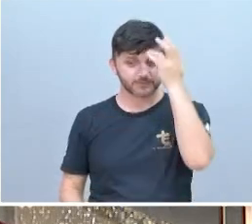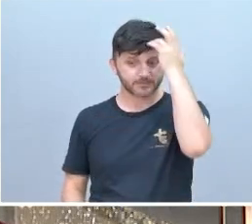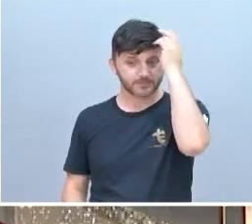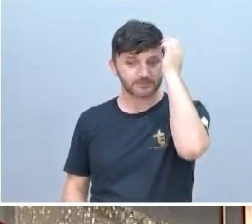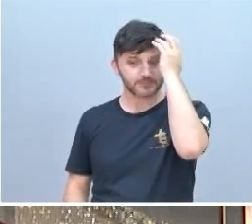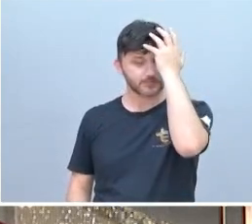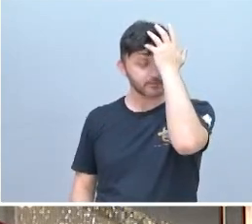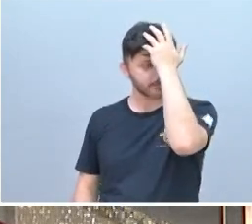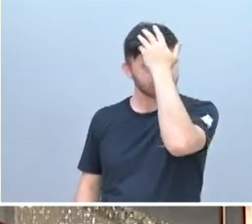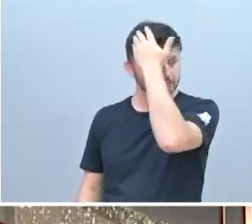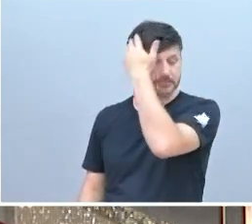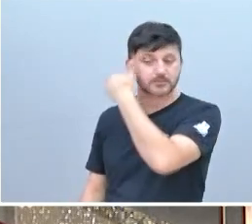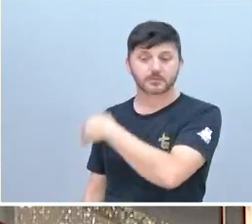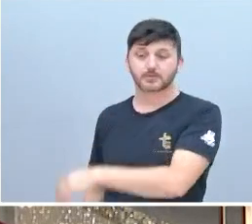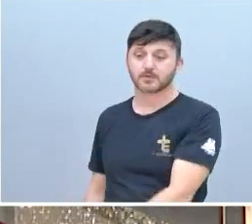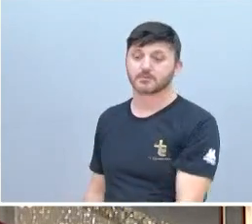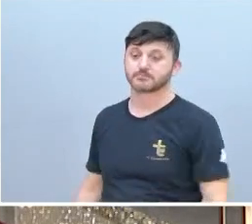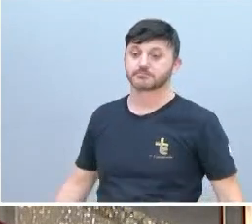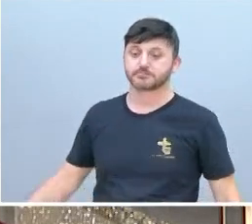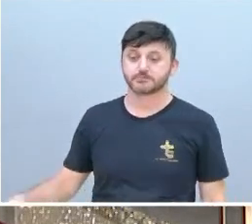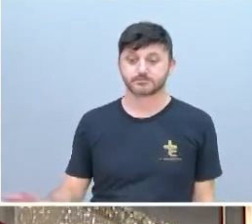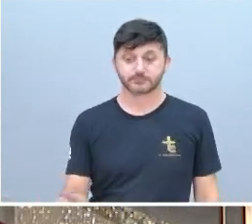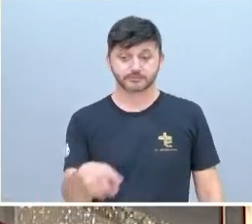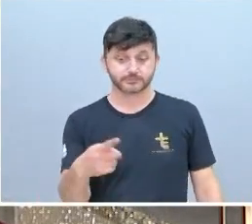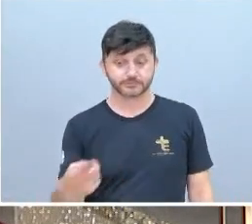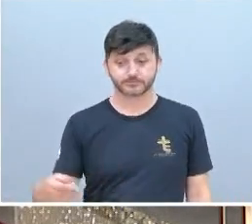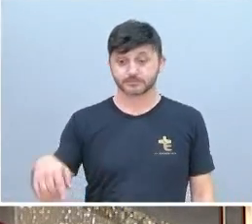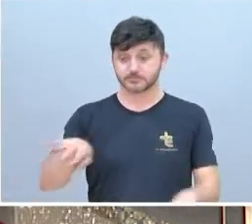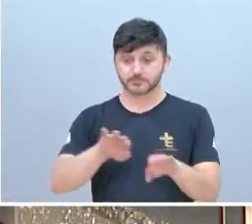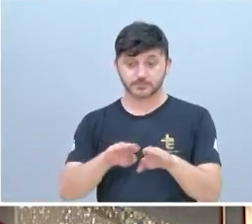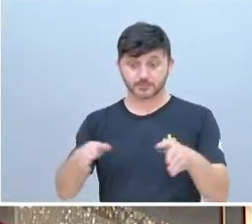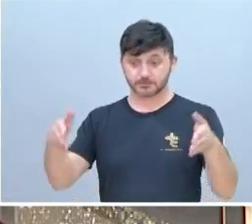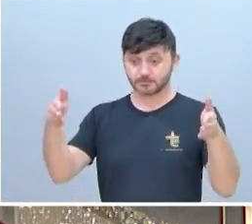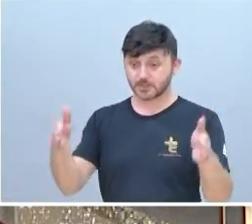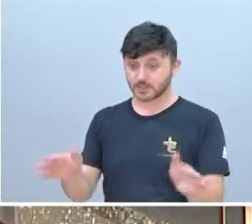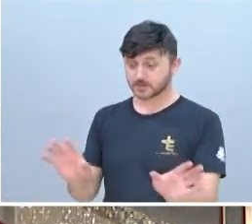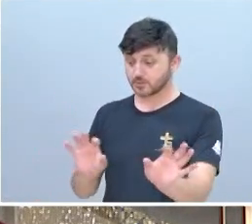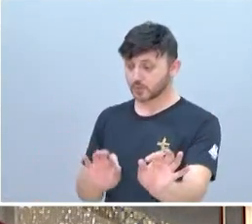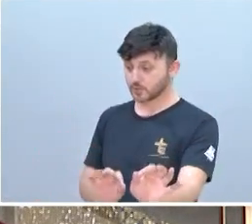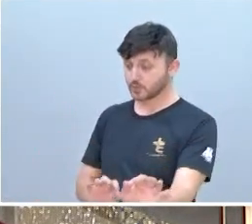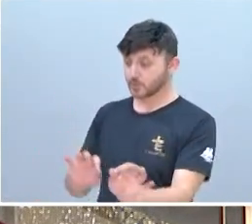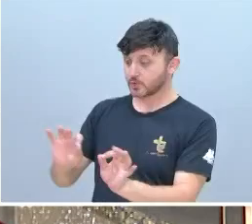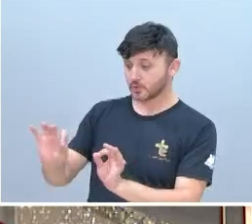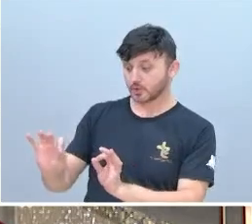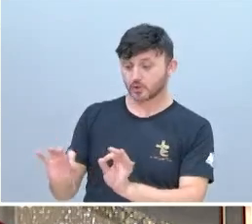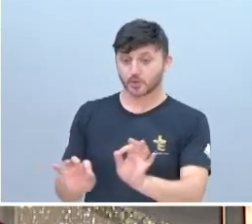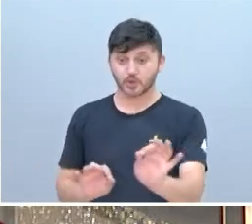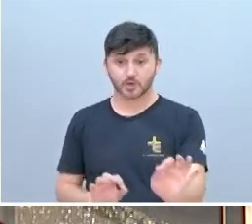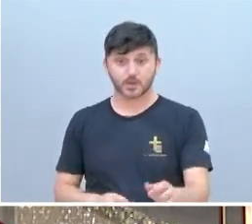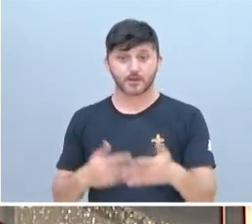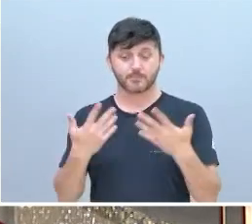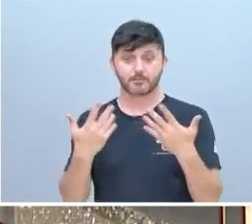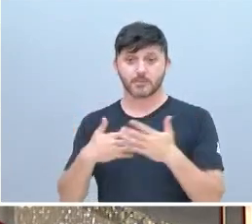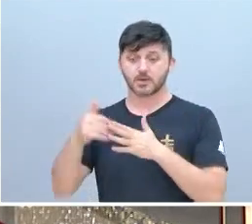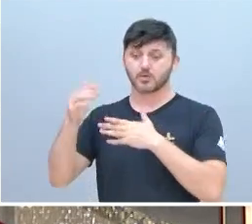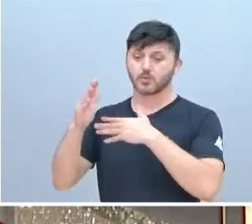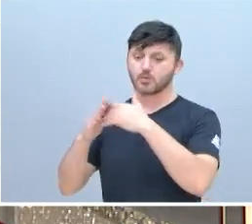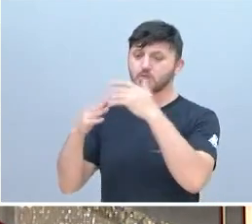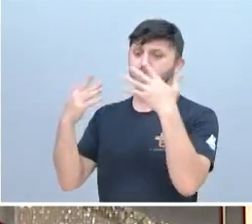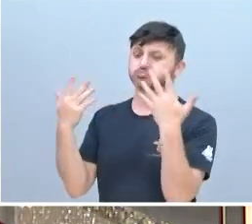A mesa santa que preparamos, os que se elevam a ti,